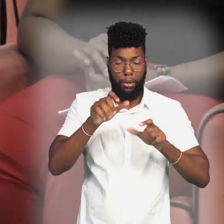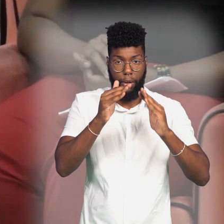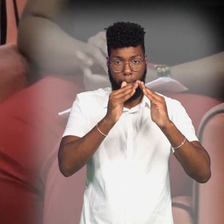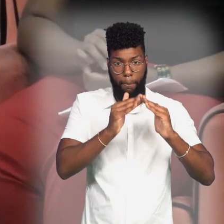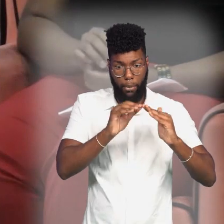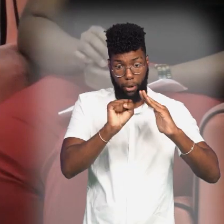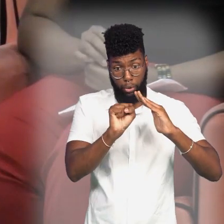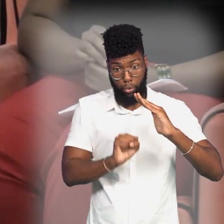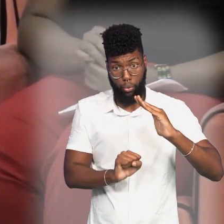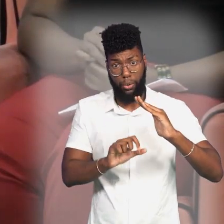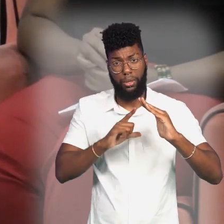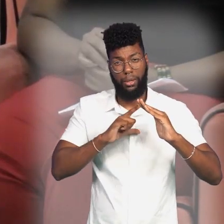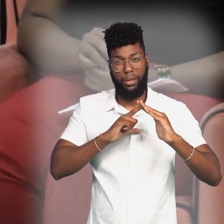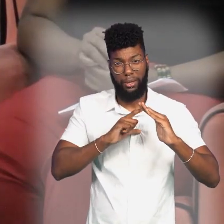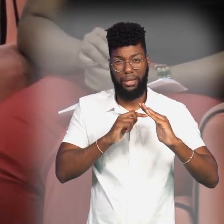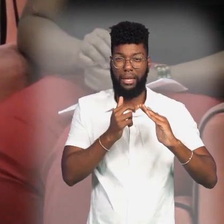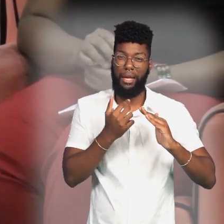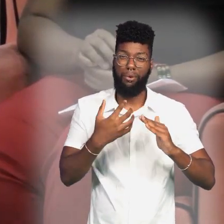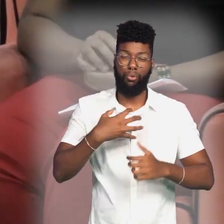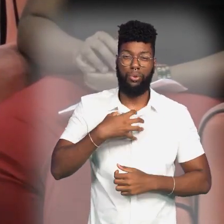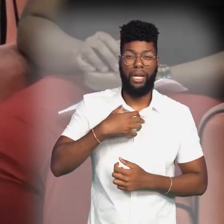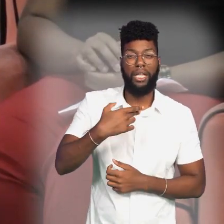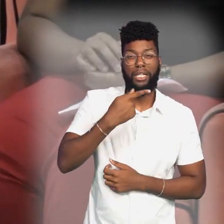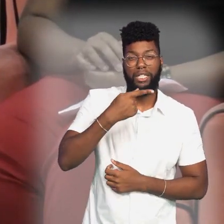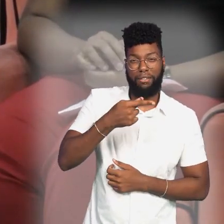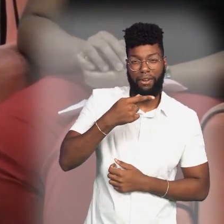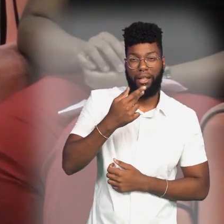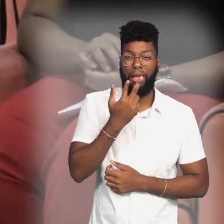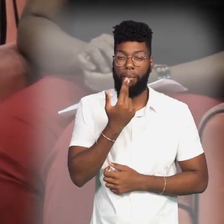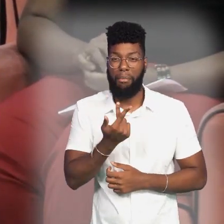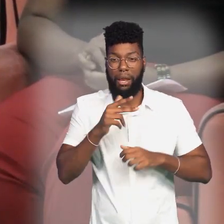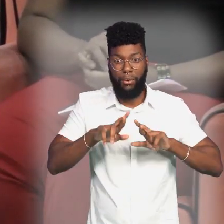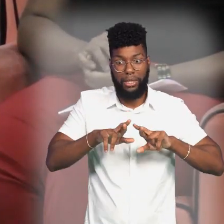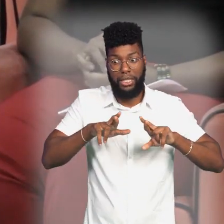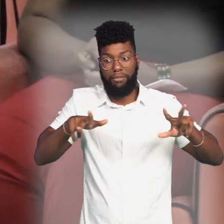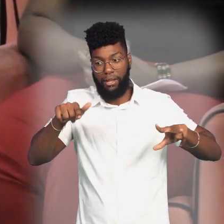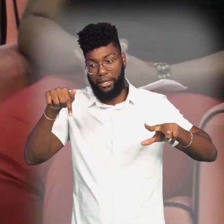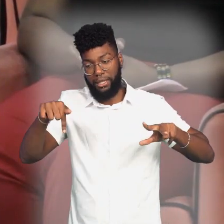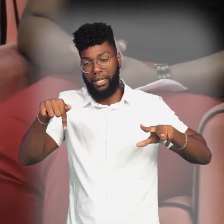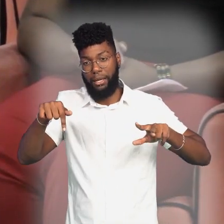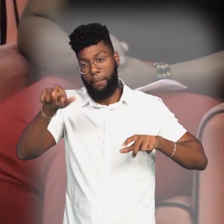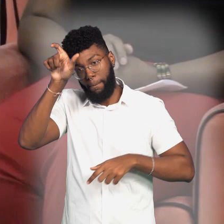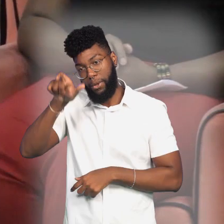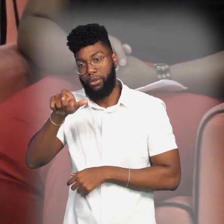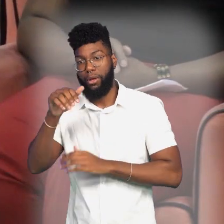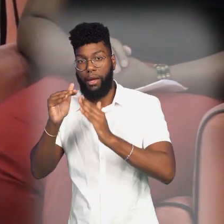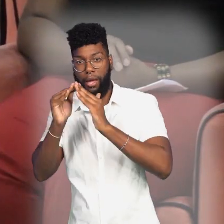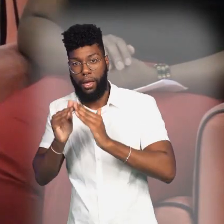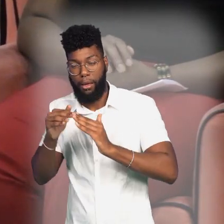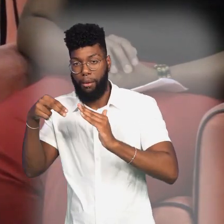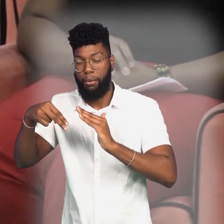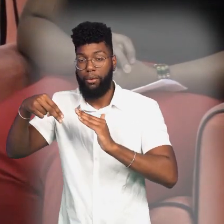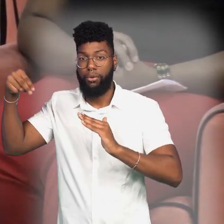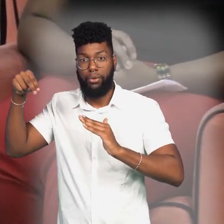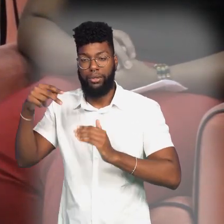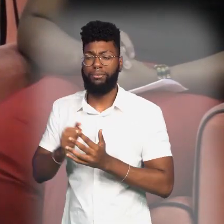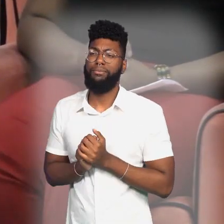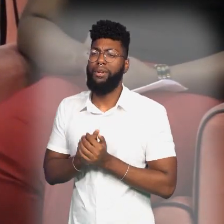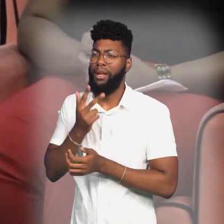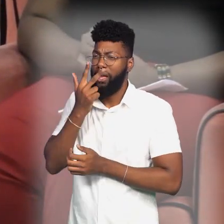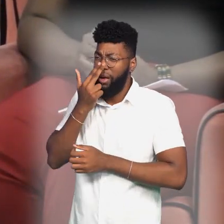um dialeto diferente de quem mora no norte. Como se fosse uma divisão dos nossos estados, assim? Isso, como se fosse estado, para nossa região.